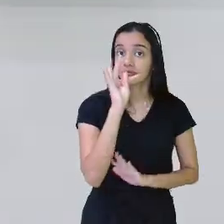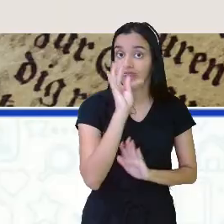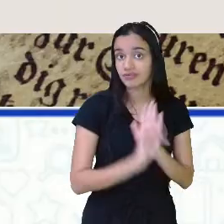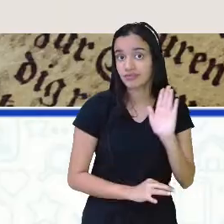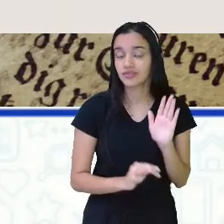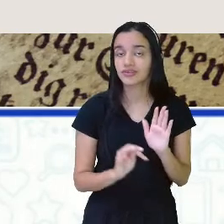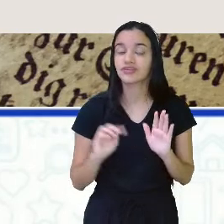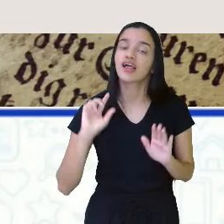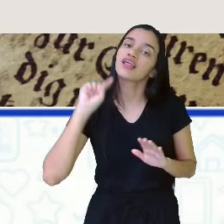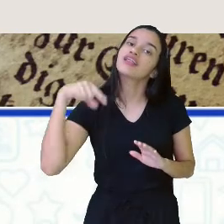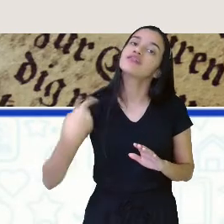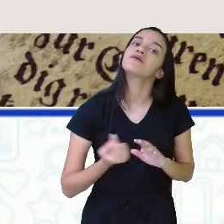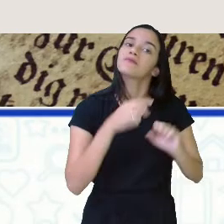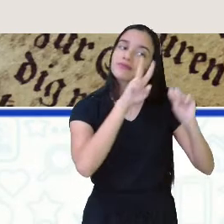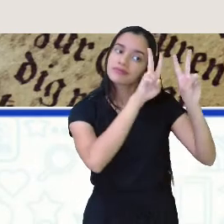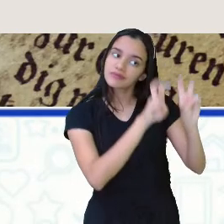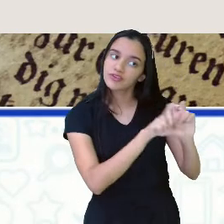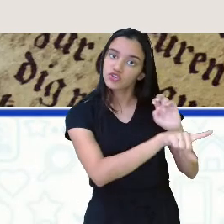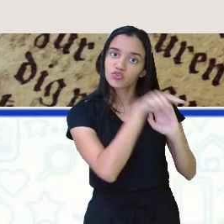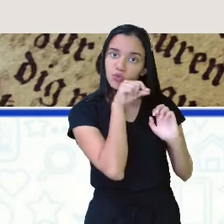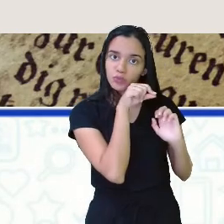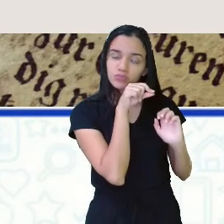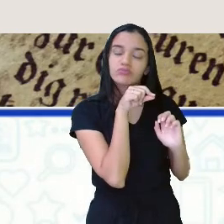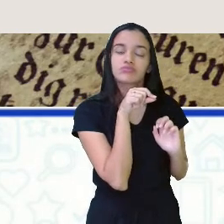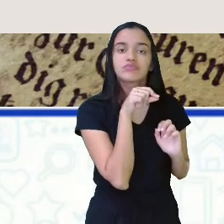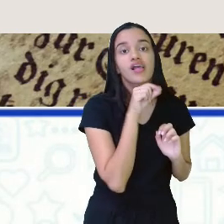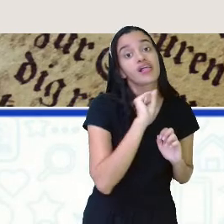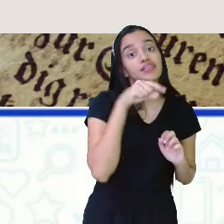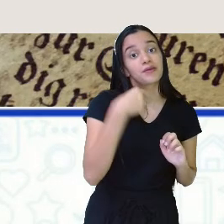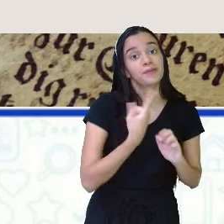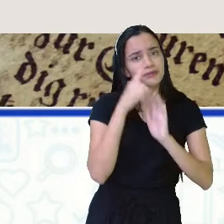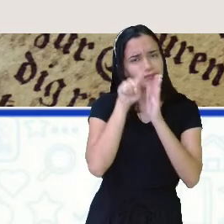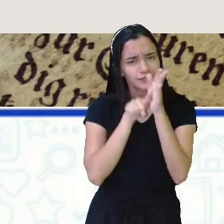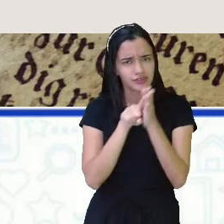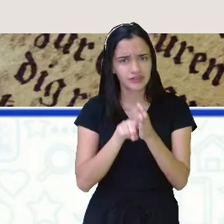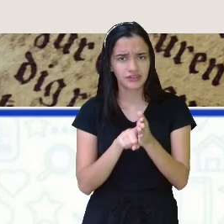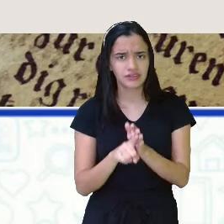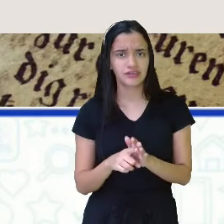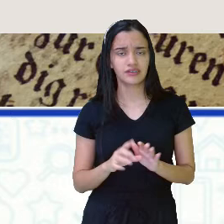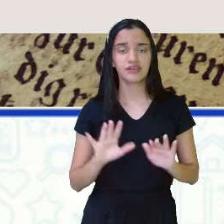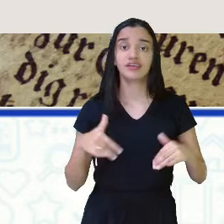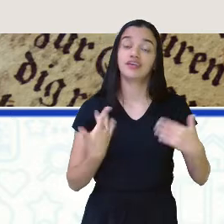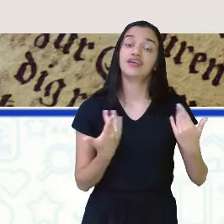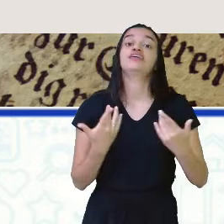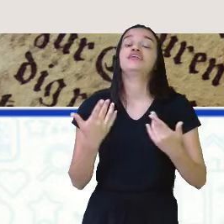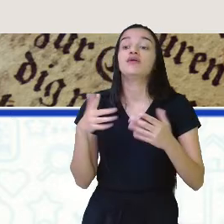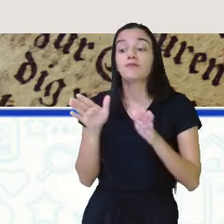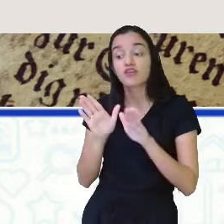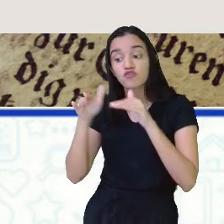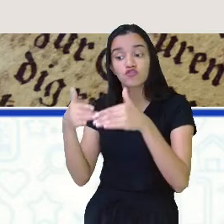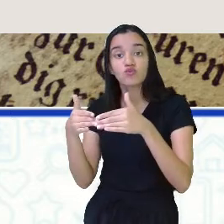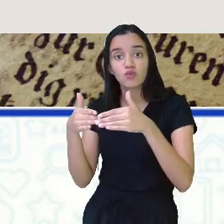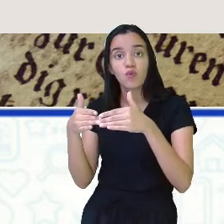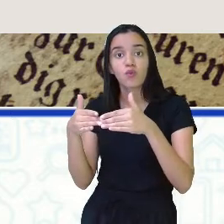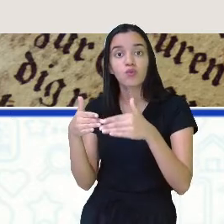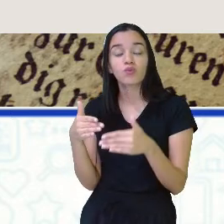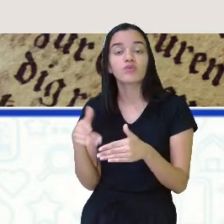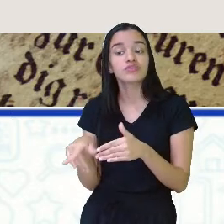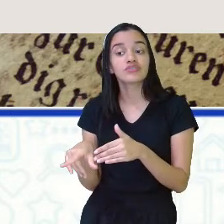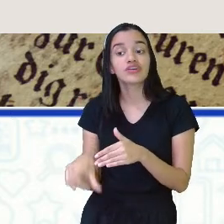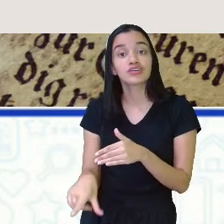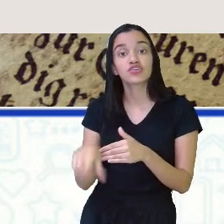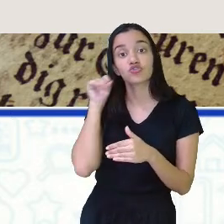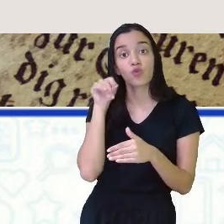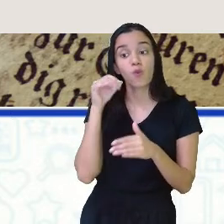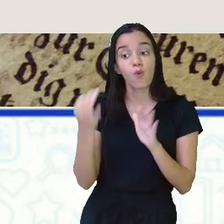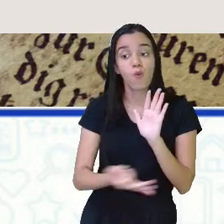que a gente já definiu o tema, já fez a pesquisa, já definiu o recorte, já selecionou